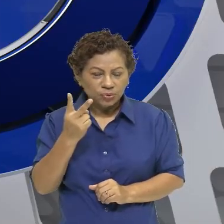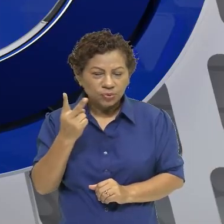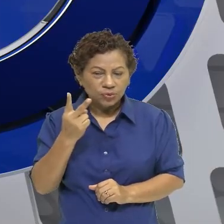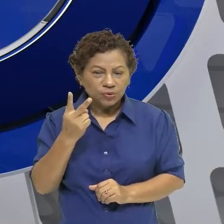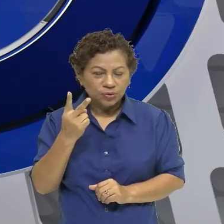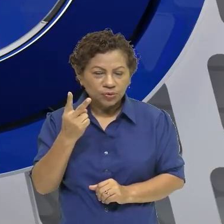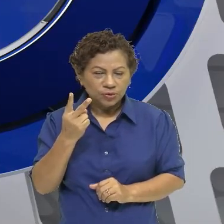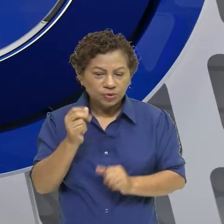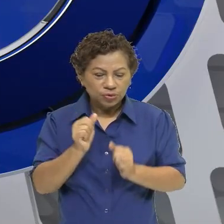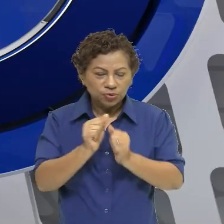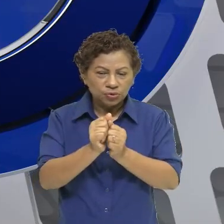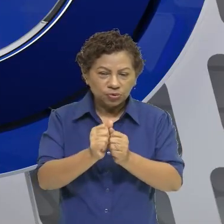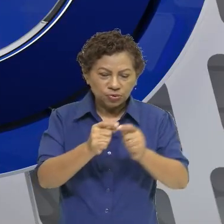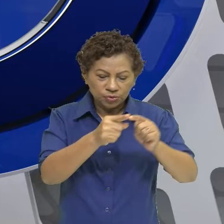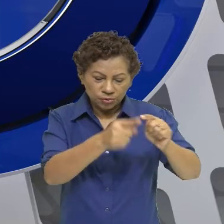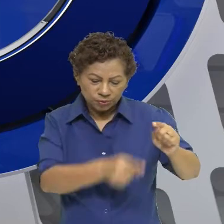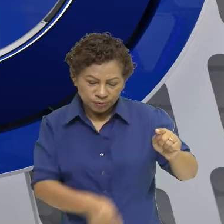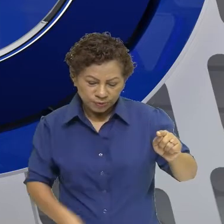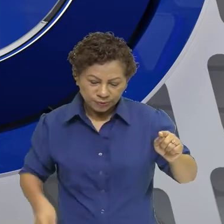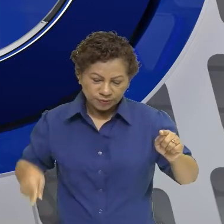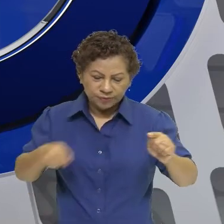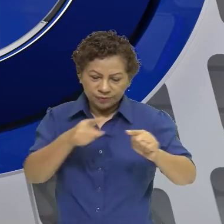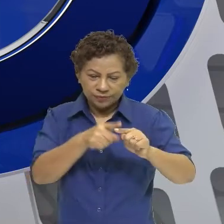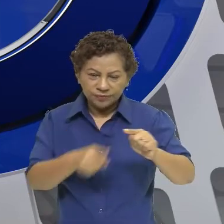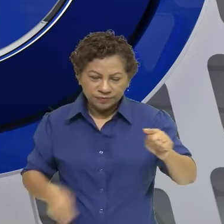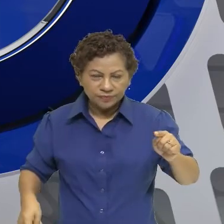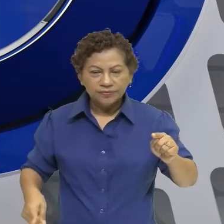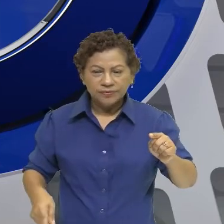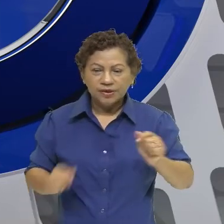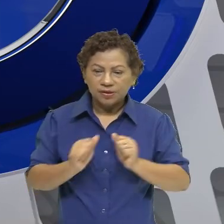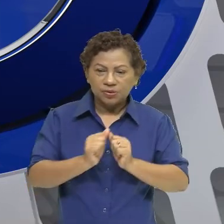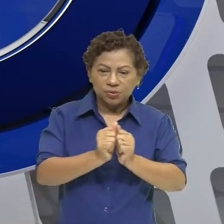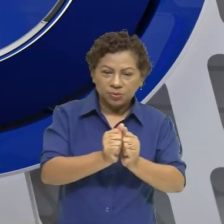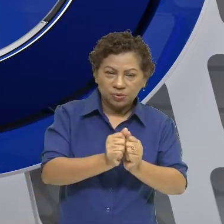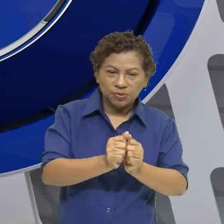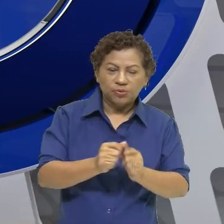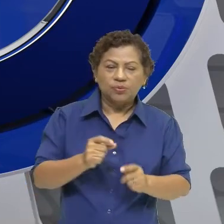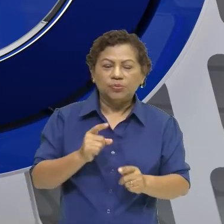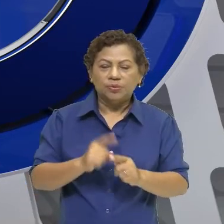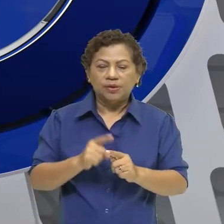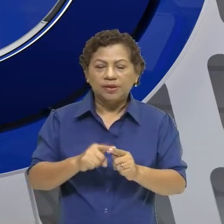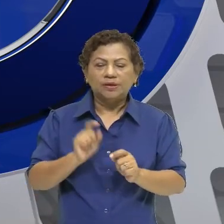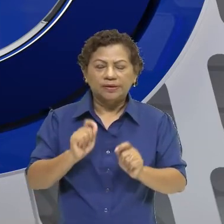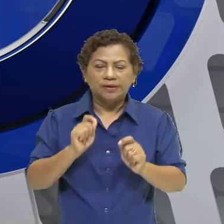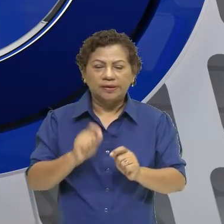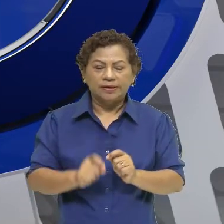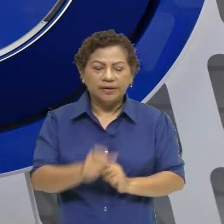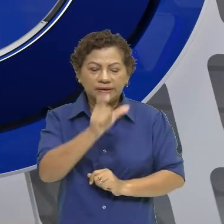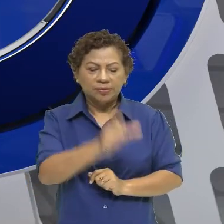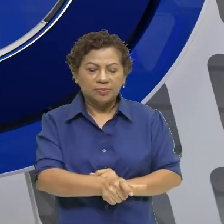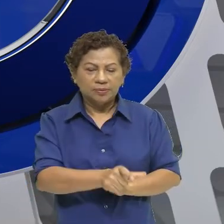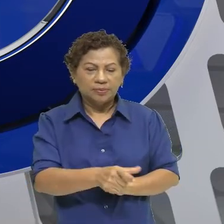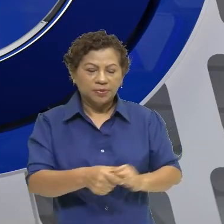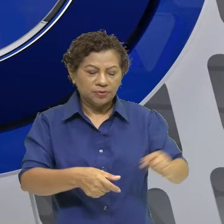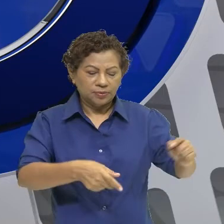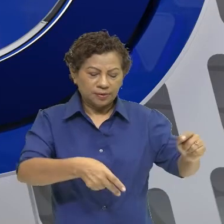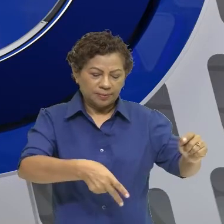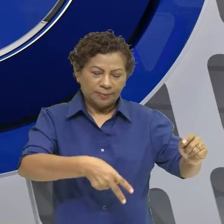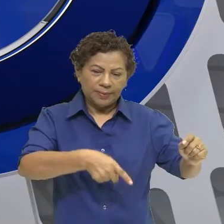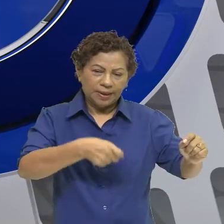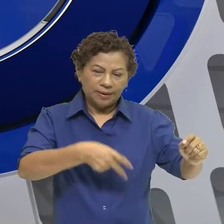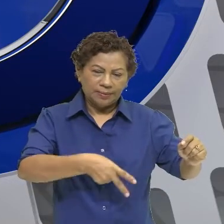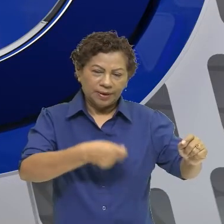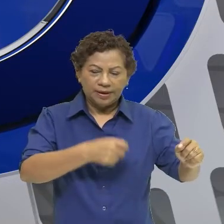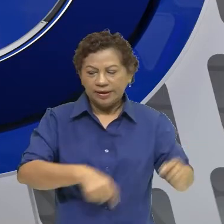cestinhozinho pequenininho. E normalmente, a pessoa que está dedilhando o berimbau, imagina aqui o meu berimbau,